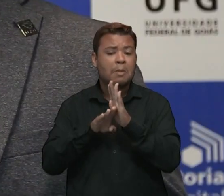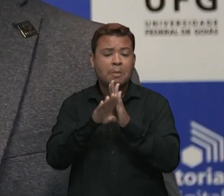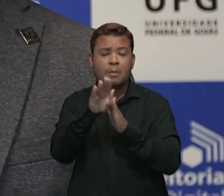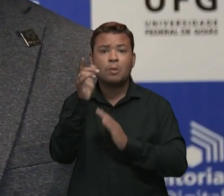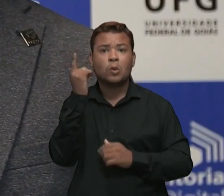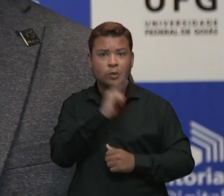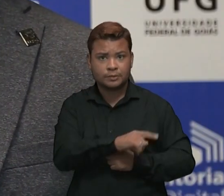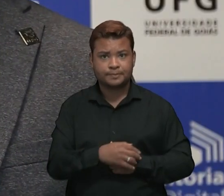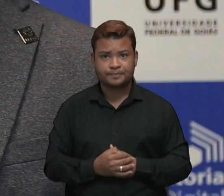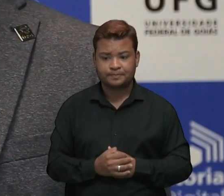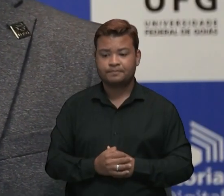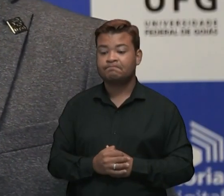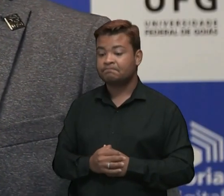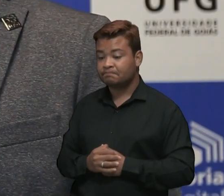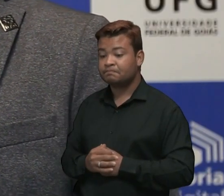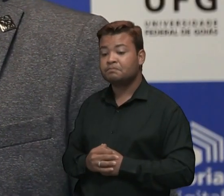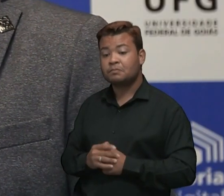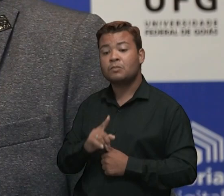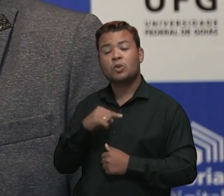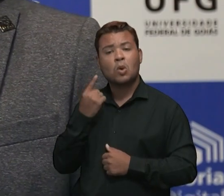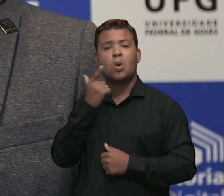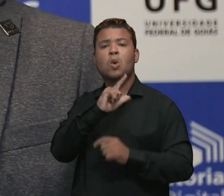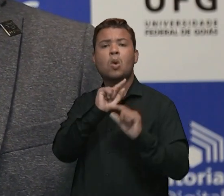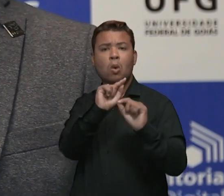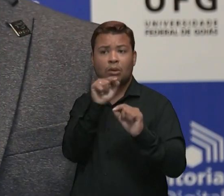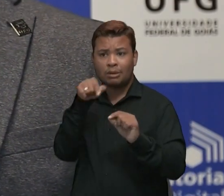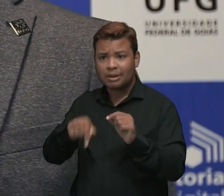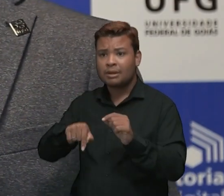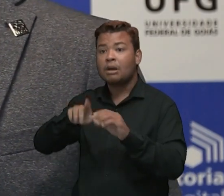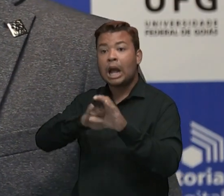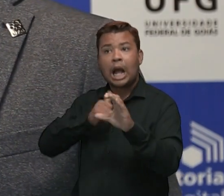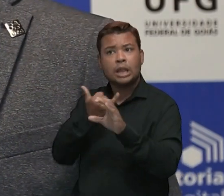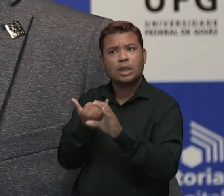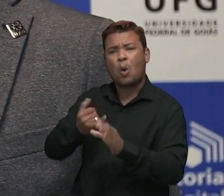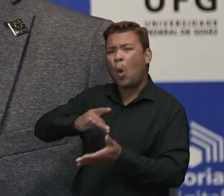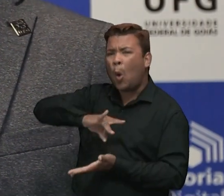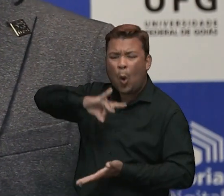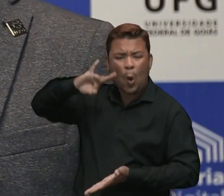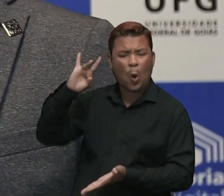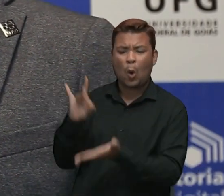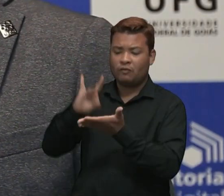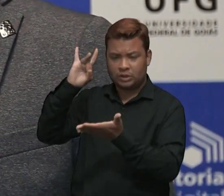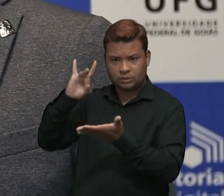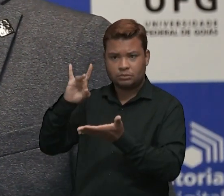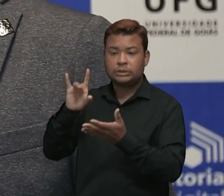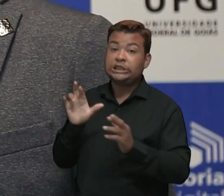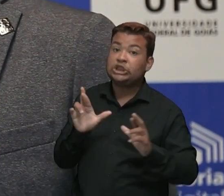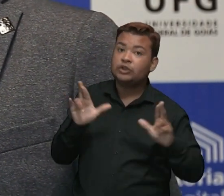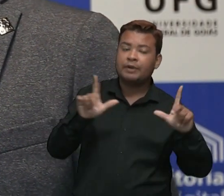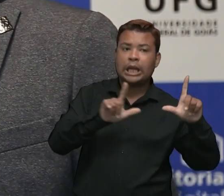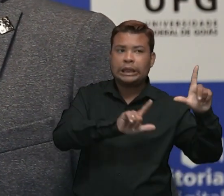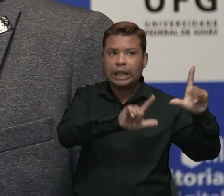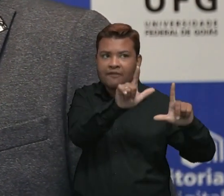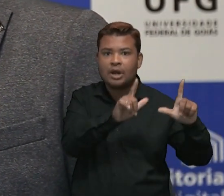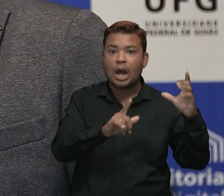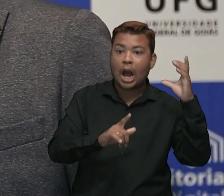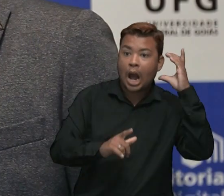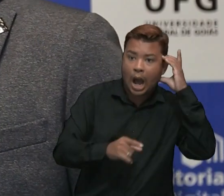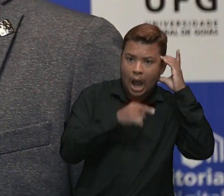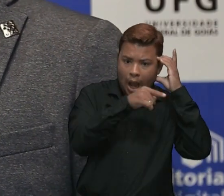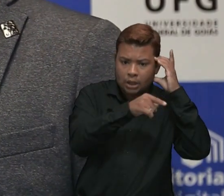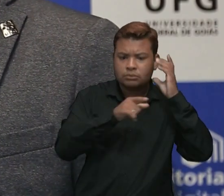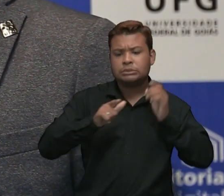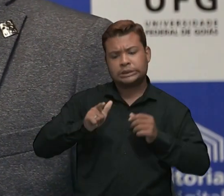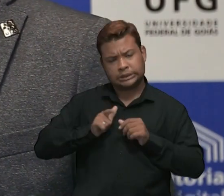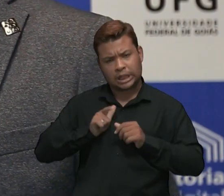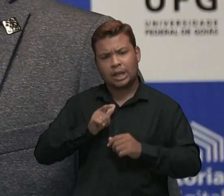A gente consegue, então, ser o canal oficial, diferente dos canais de TV, os canais de rádio, que também a gente tem a